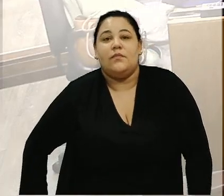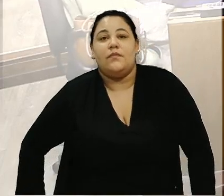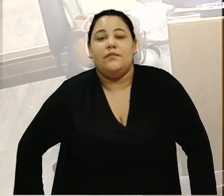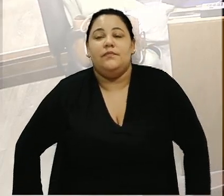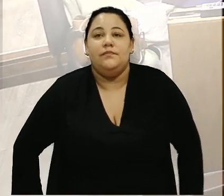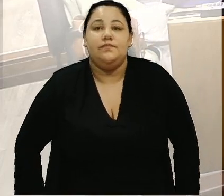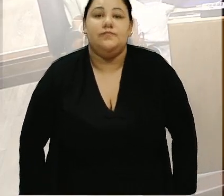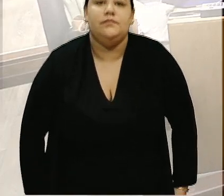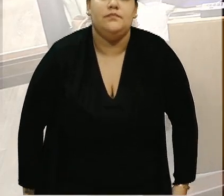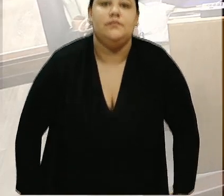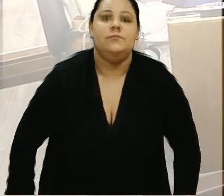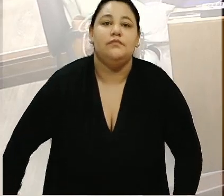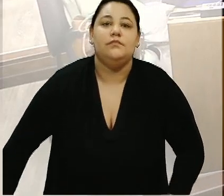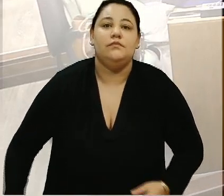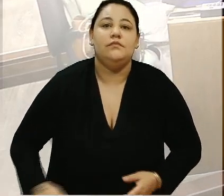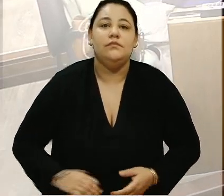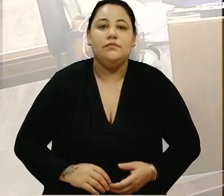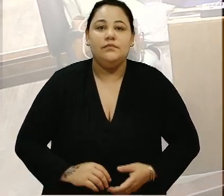Com a palavra,